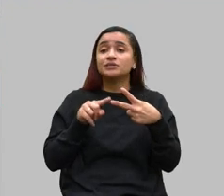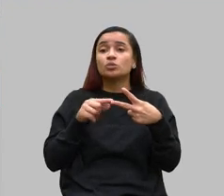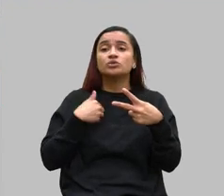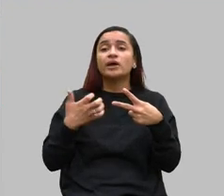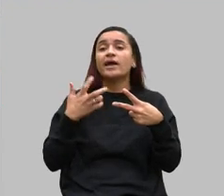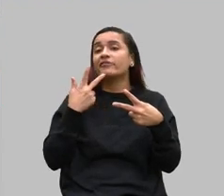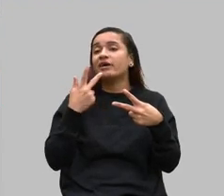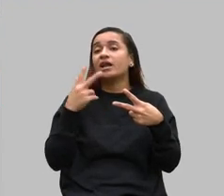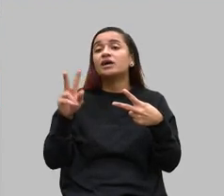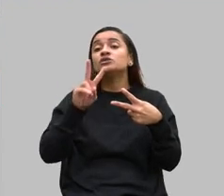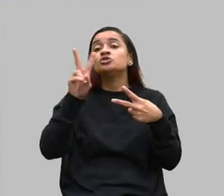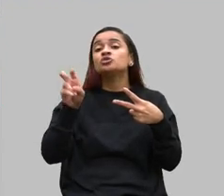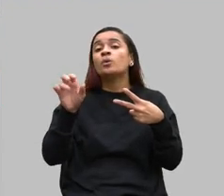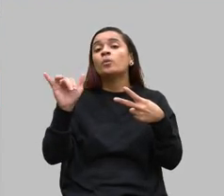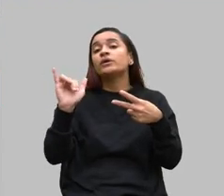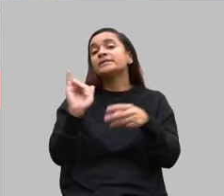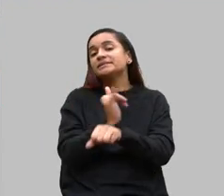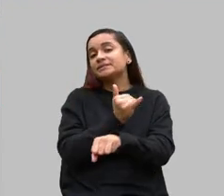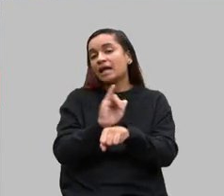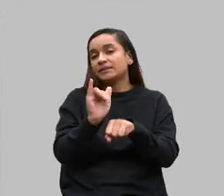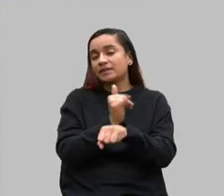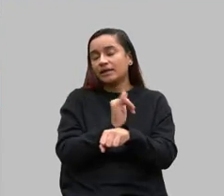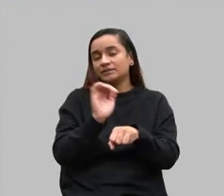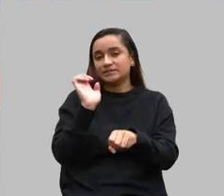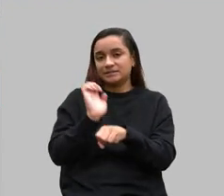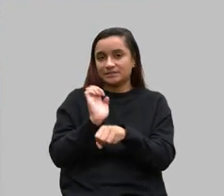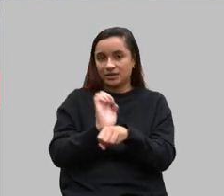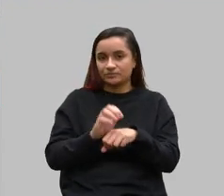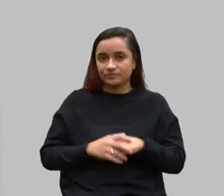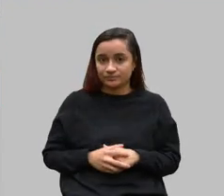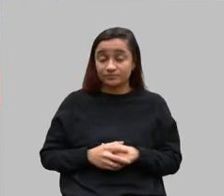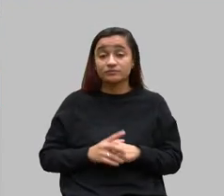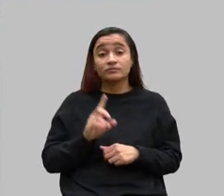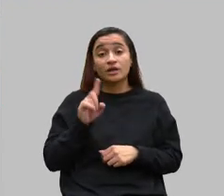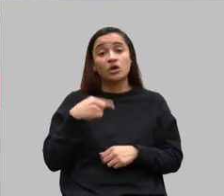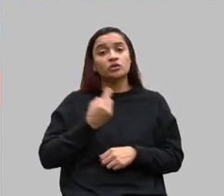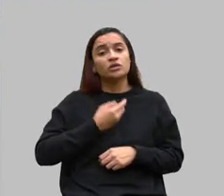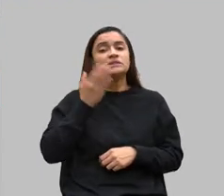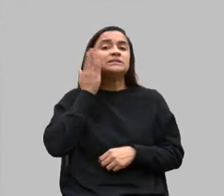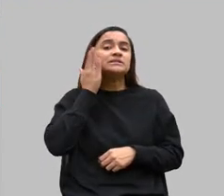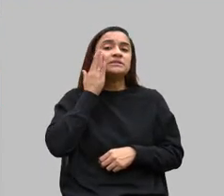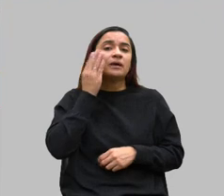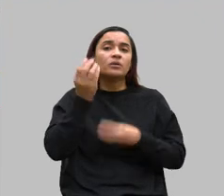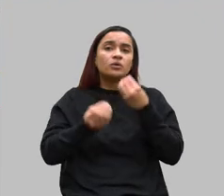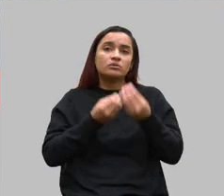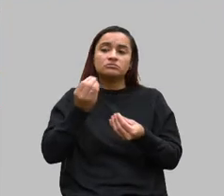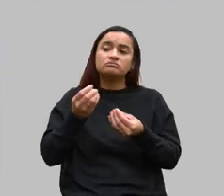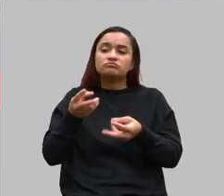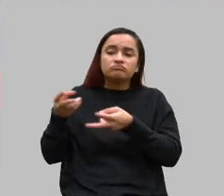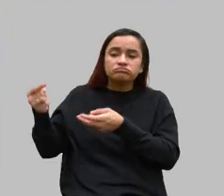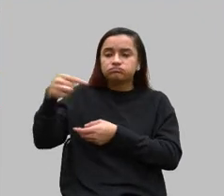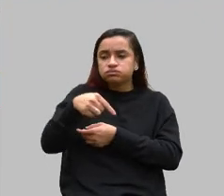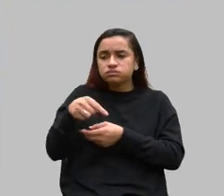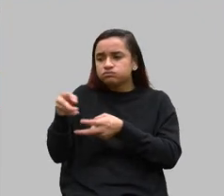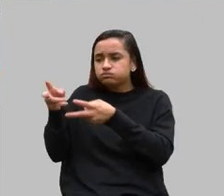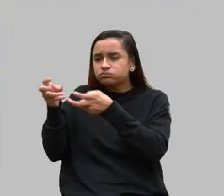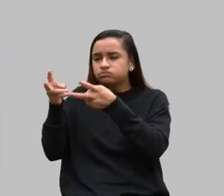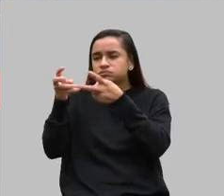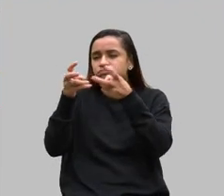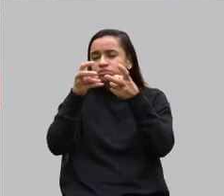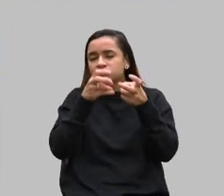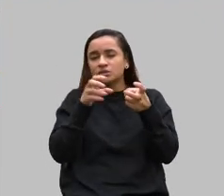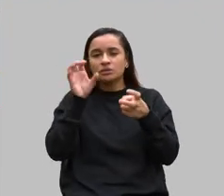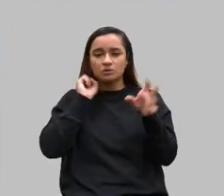da Estratégia do Estado porque é é legítimo a gente né ouvir aqui os pontos e as considerações né de que o o